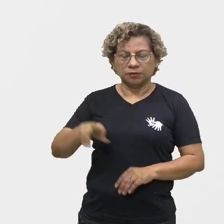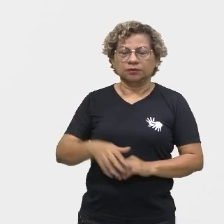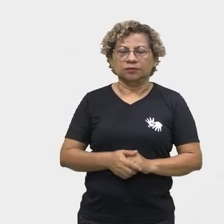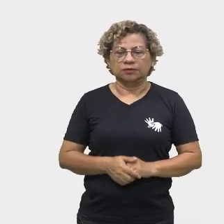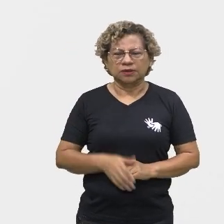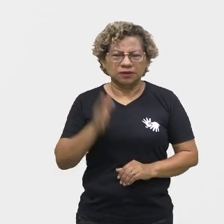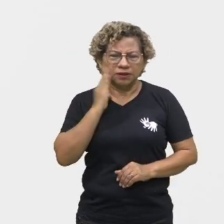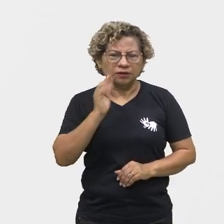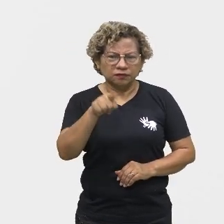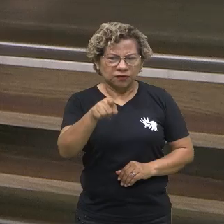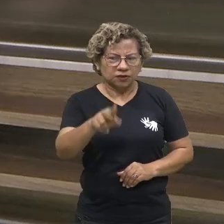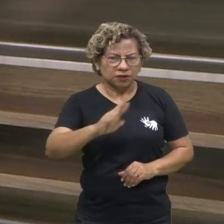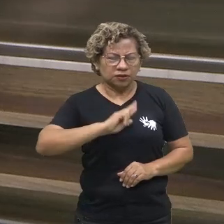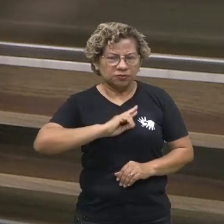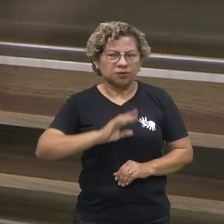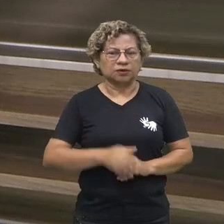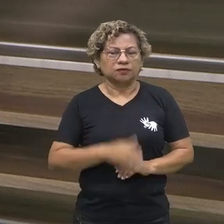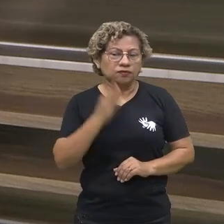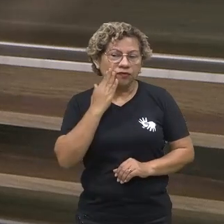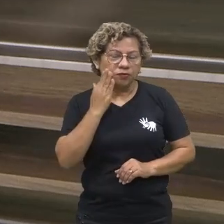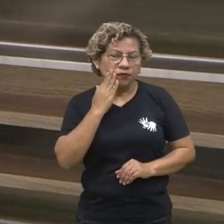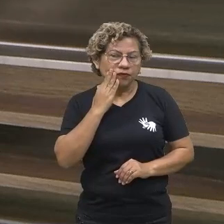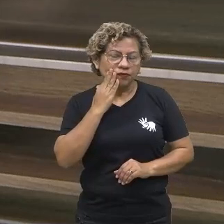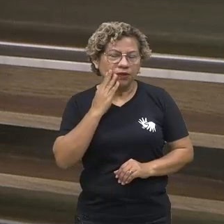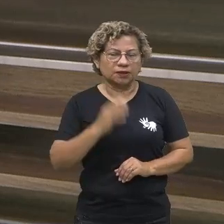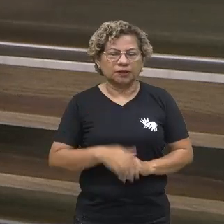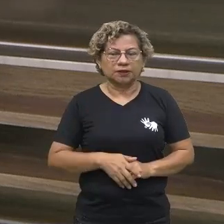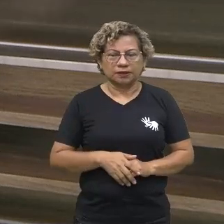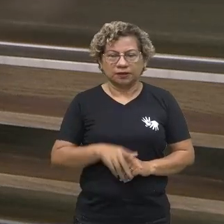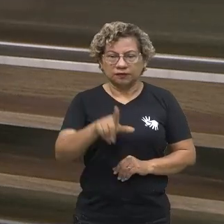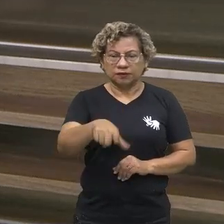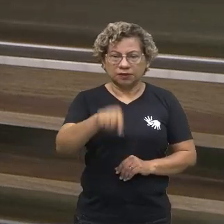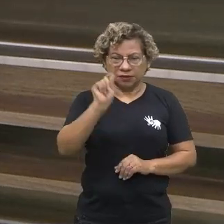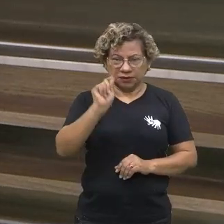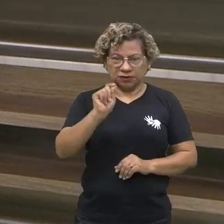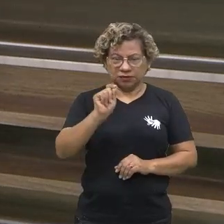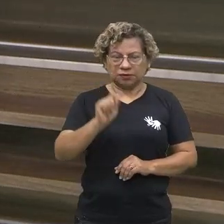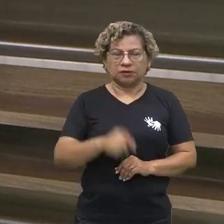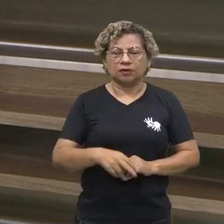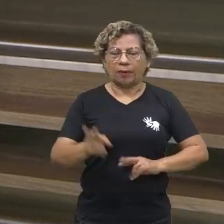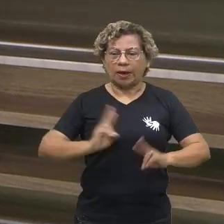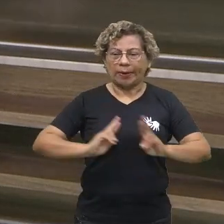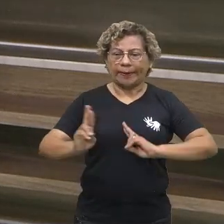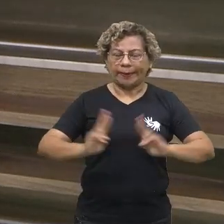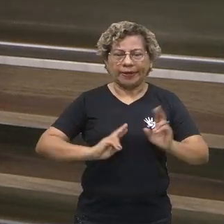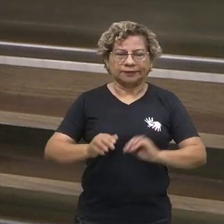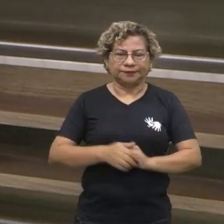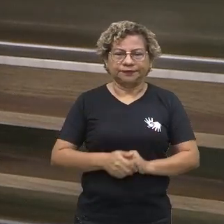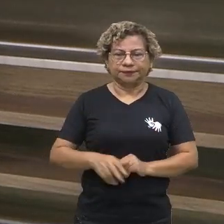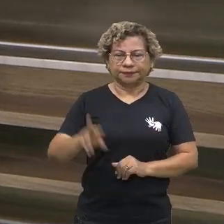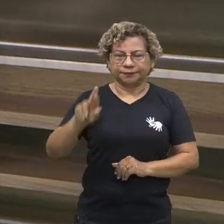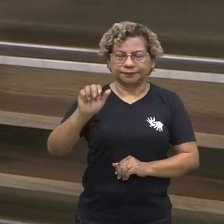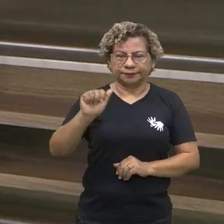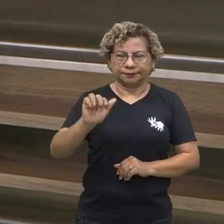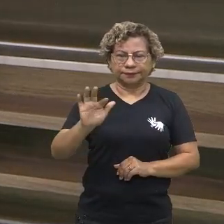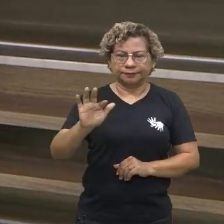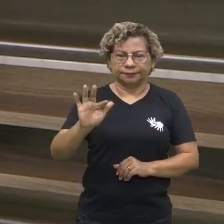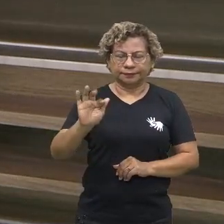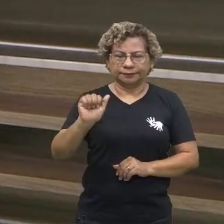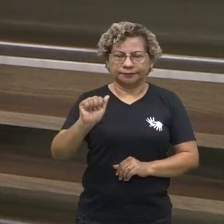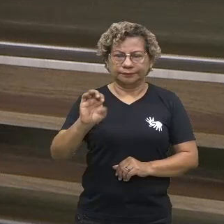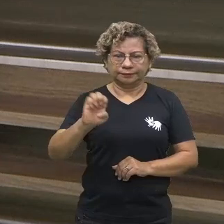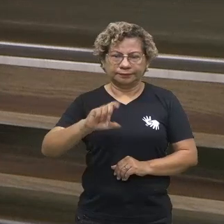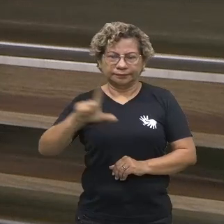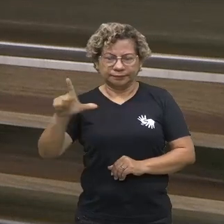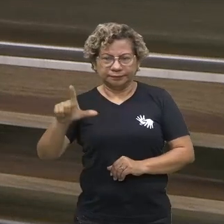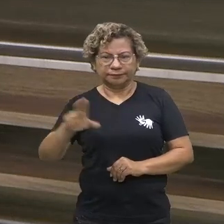resposta aí. Vamos ver qual a resposta que vocês estão colocando aí. O Rafael disse que é a